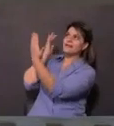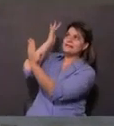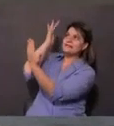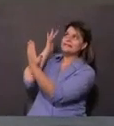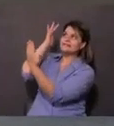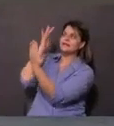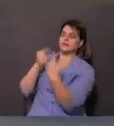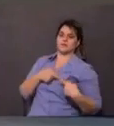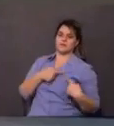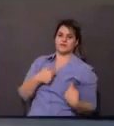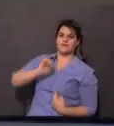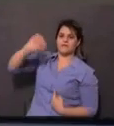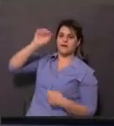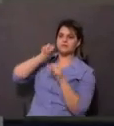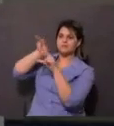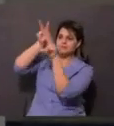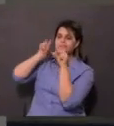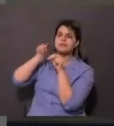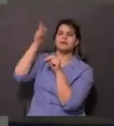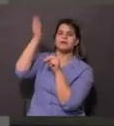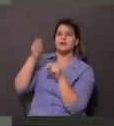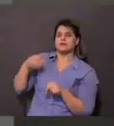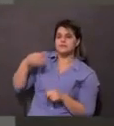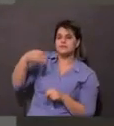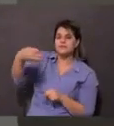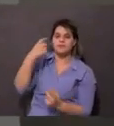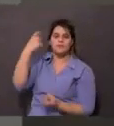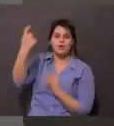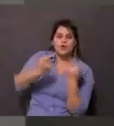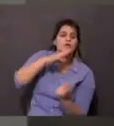imaculado vai à procura dos seus filhos.